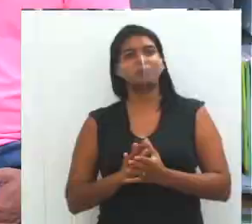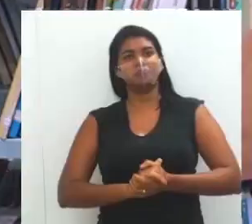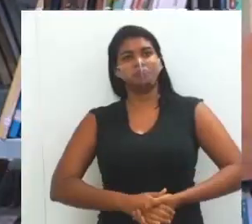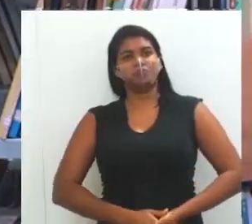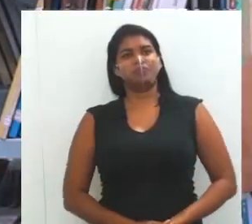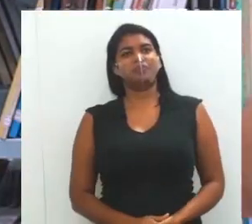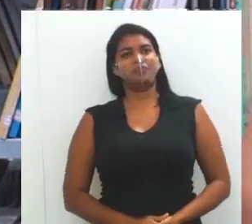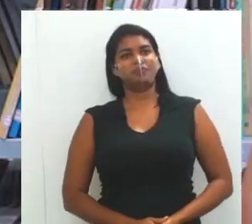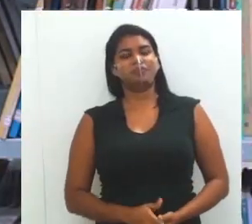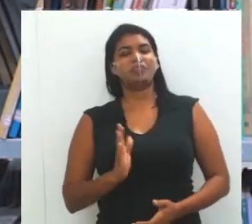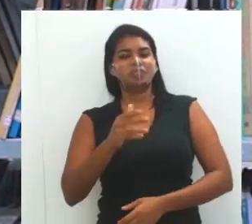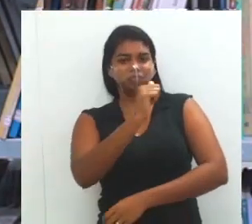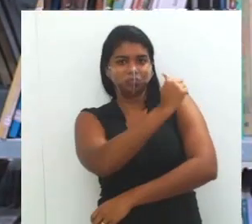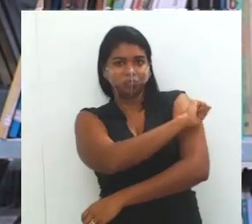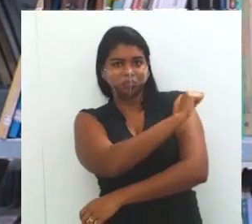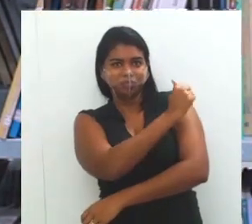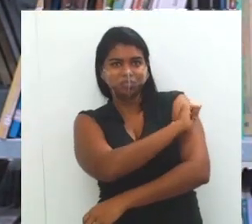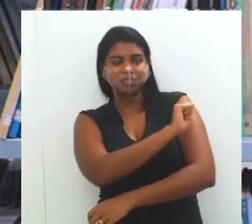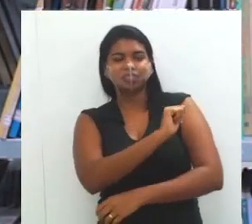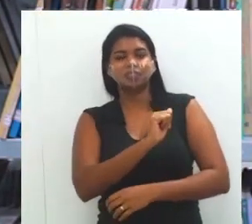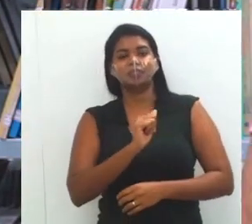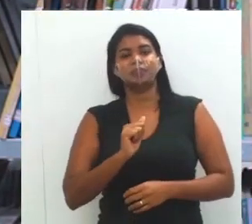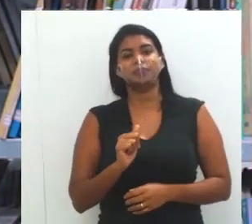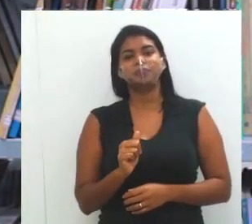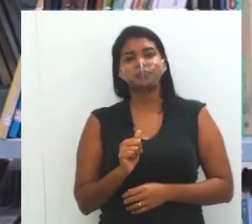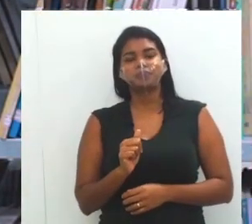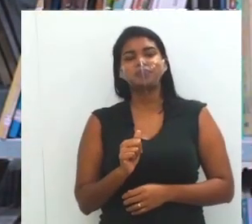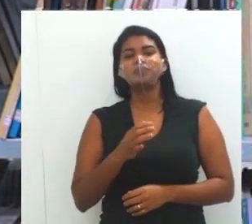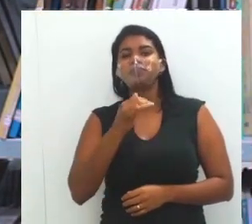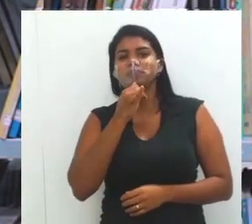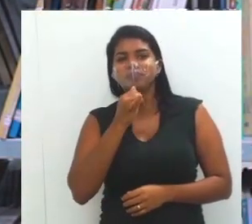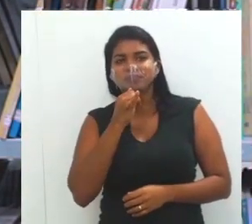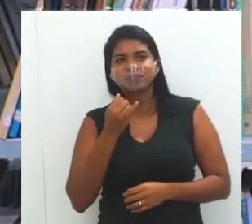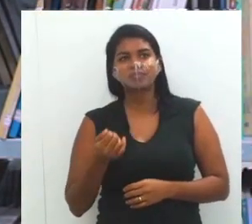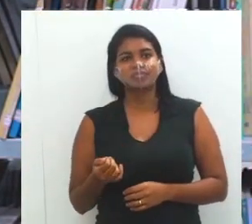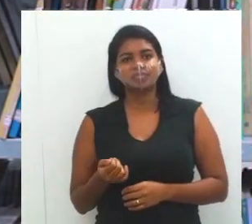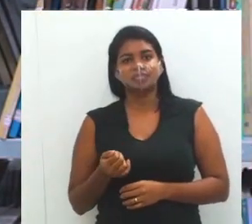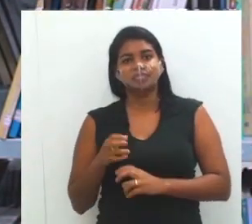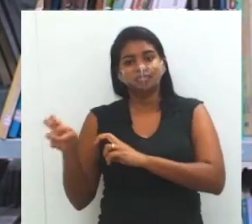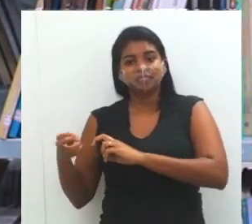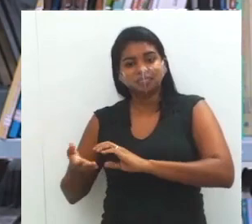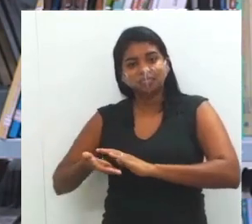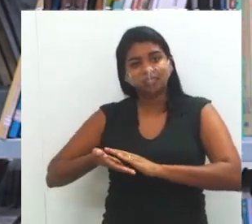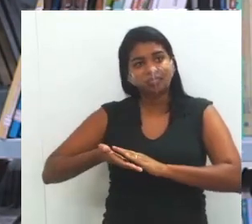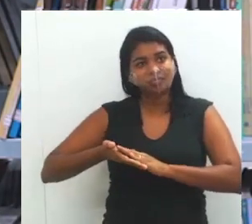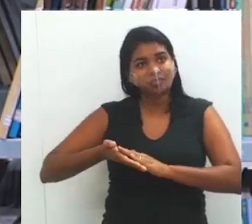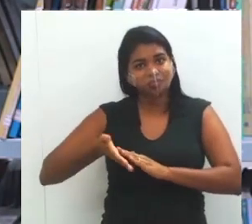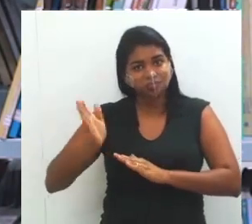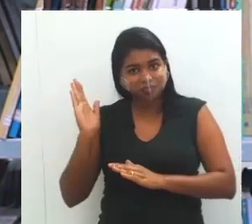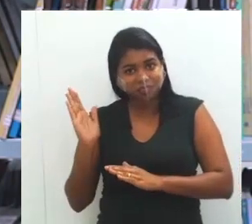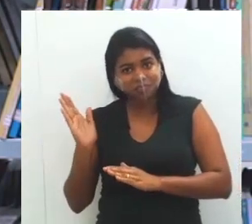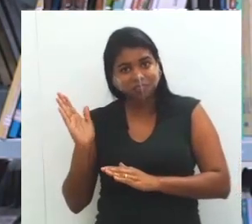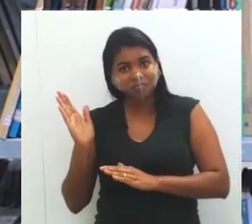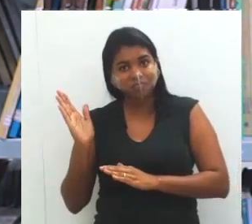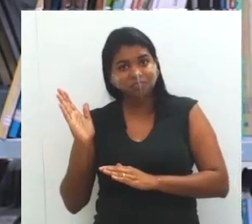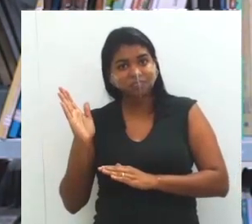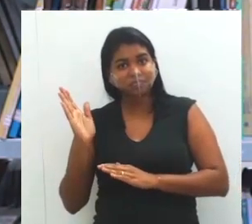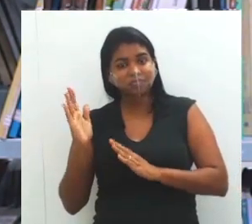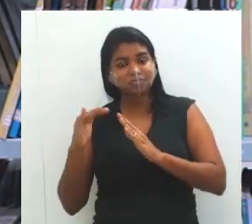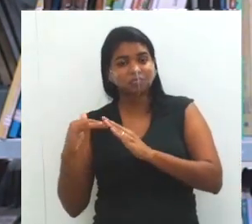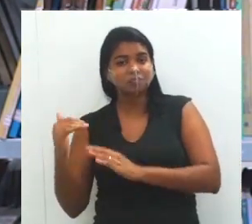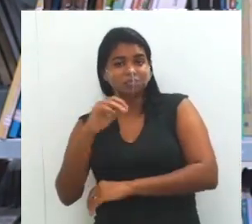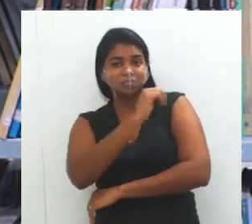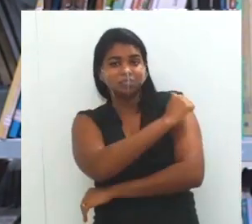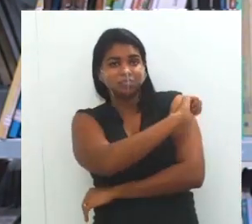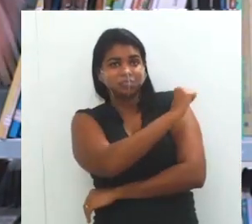o Luiz Gonzaga no Rio de Janeiro. Veja só, o nordestino que sai do sertão nordestino e vai para o Rio de